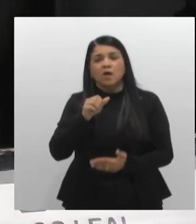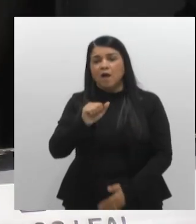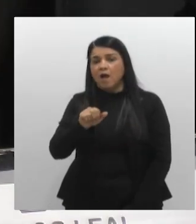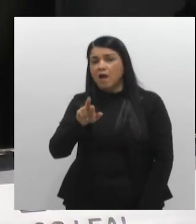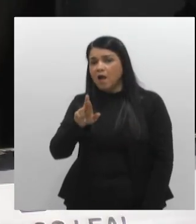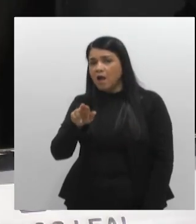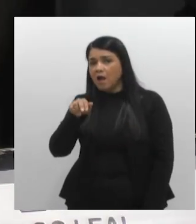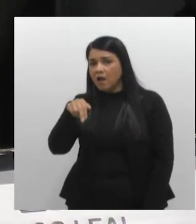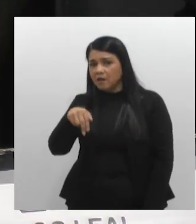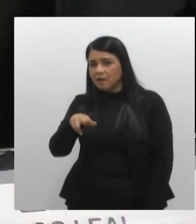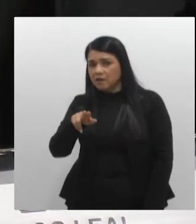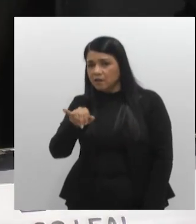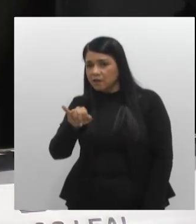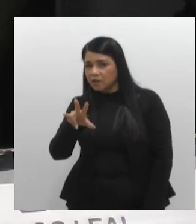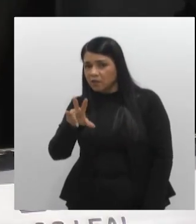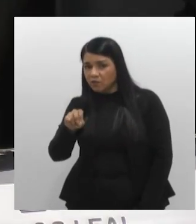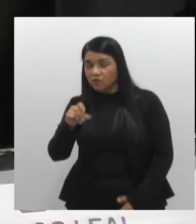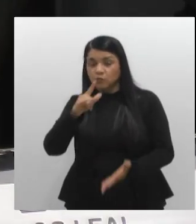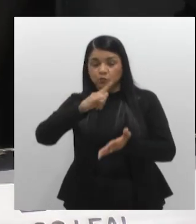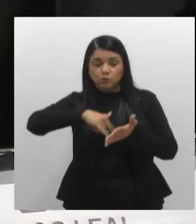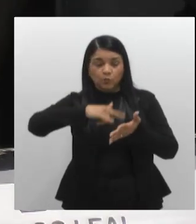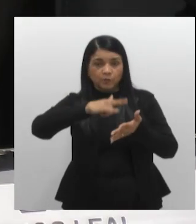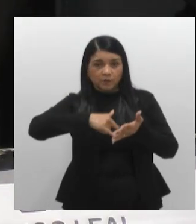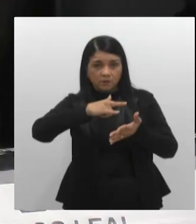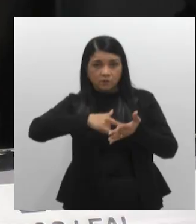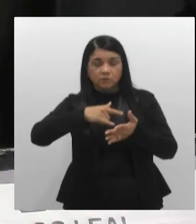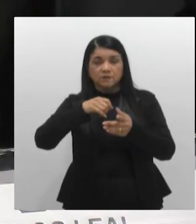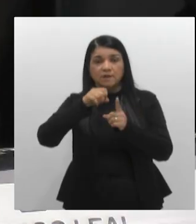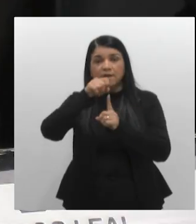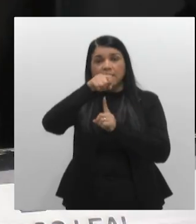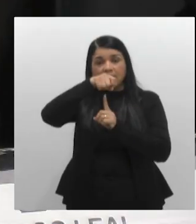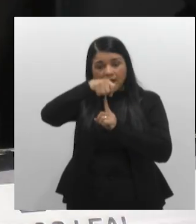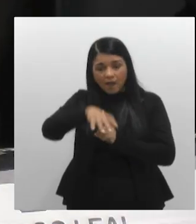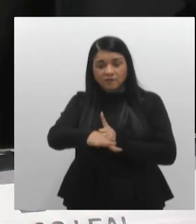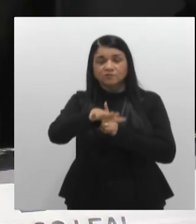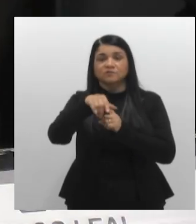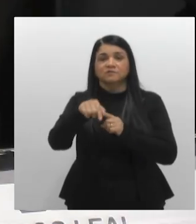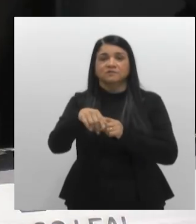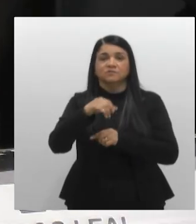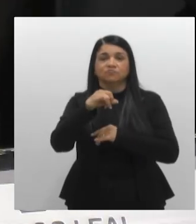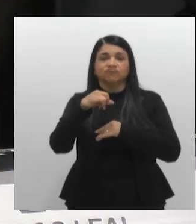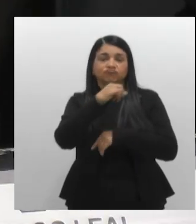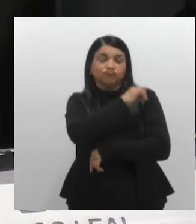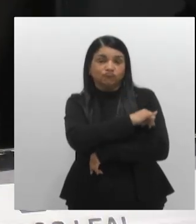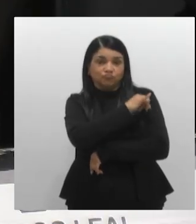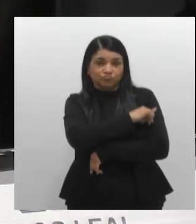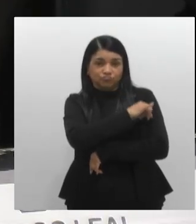arquivo documental da Arquidiocese do Rio de Janeiro. O arquivo